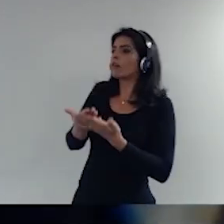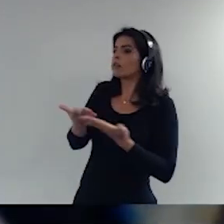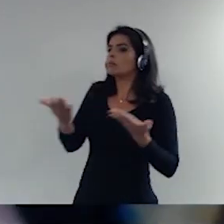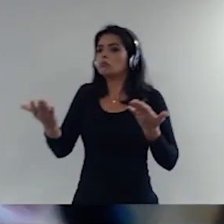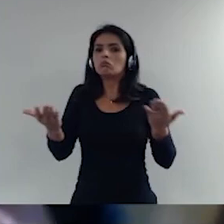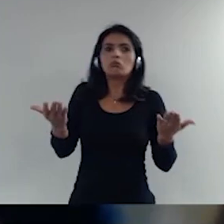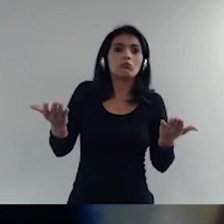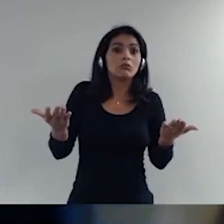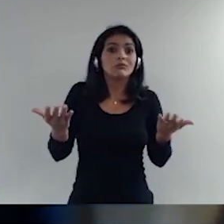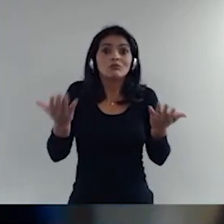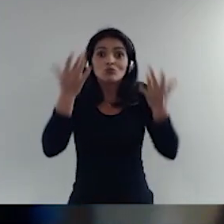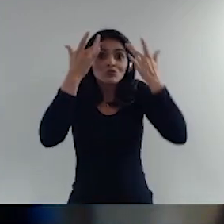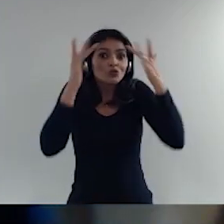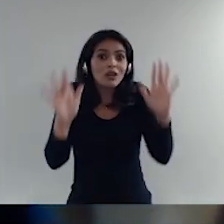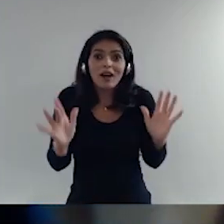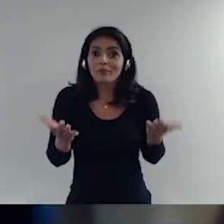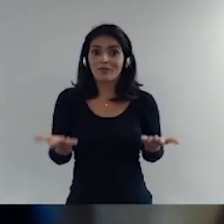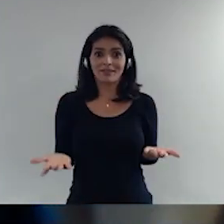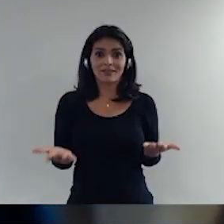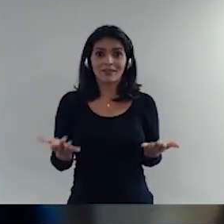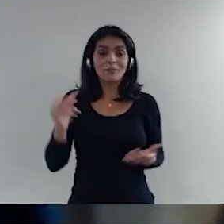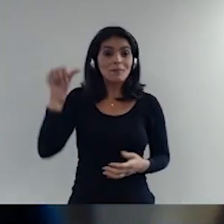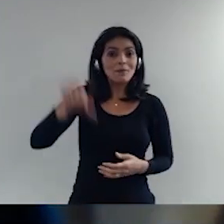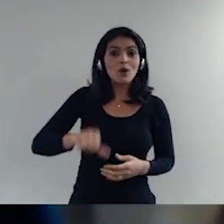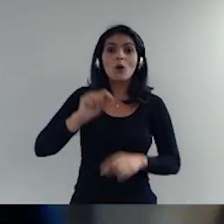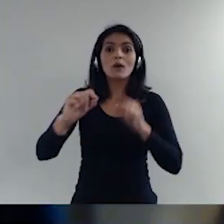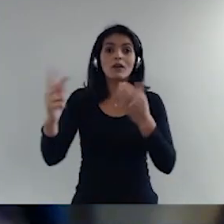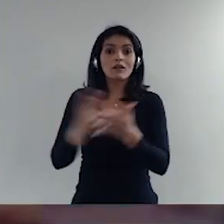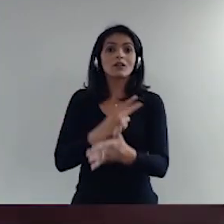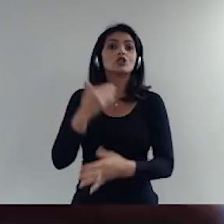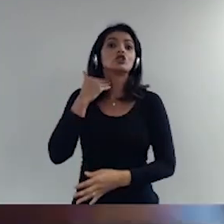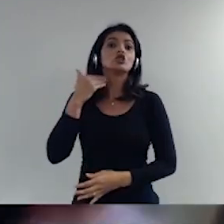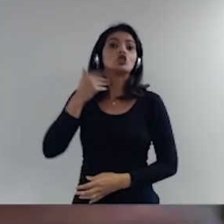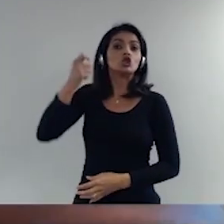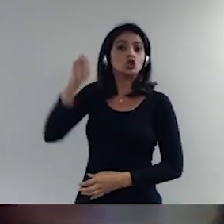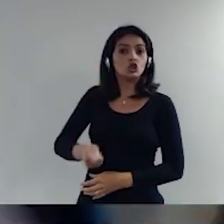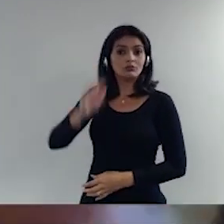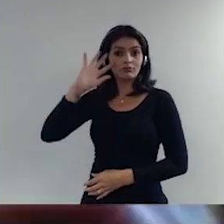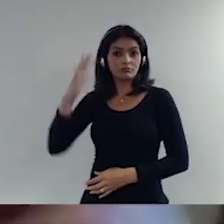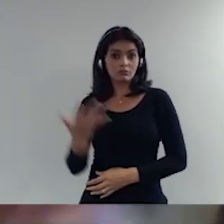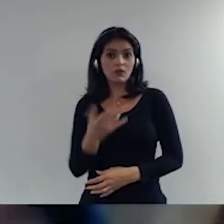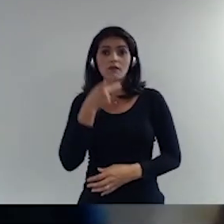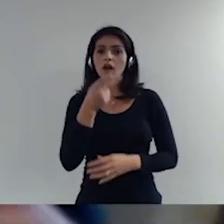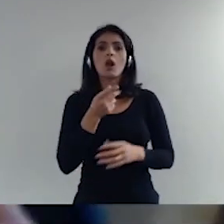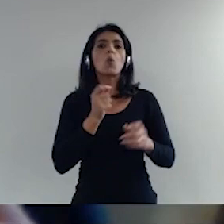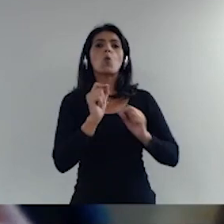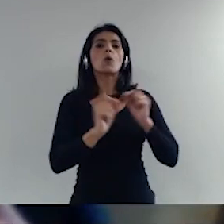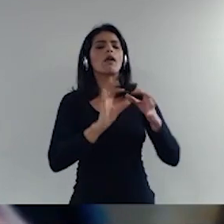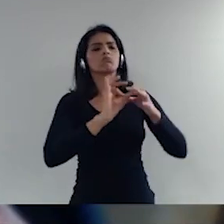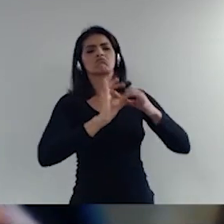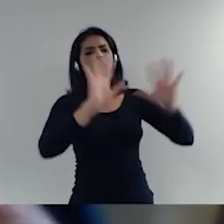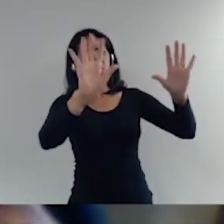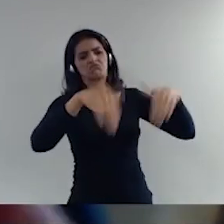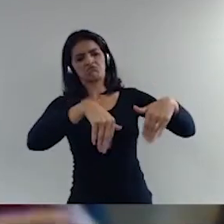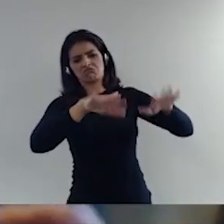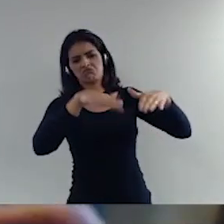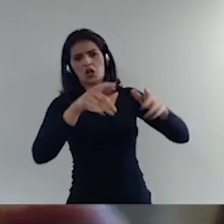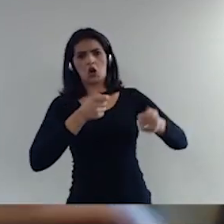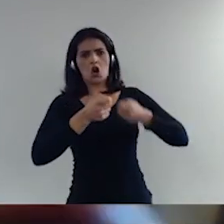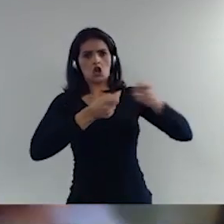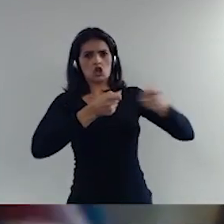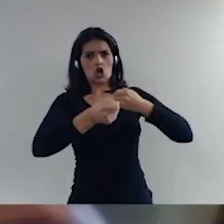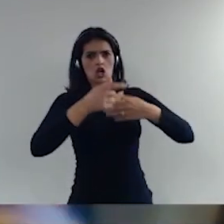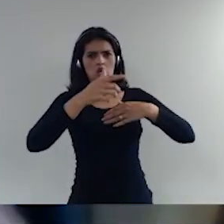eu tenho visto decisões judiciais que abrem mão do seu controle, né, da